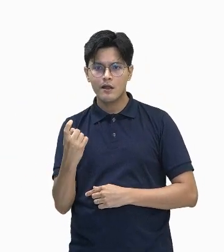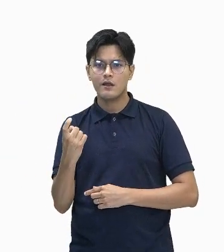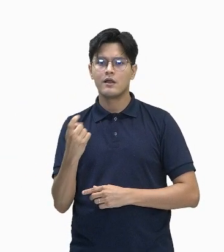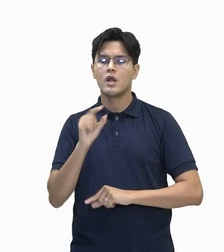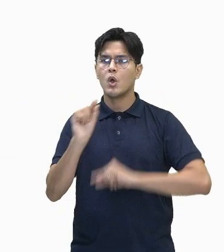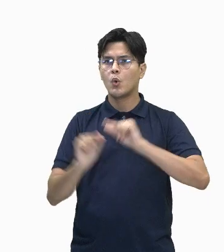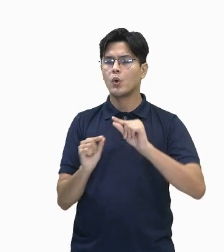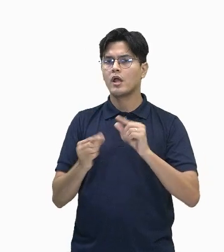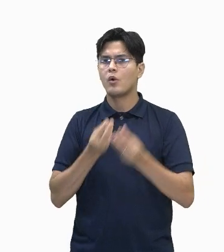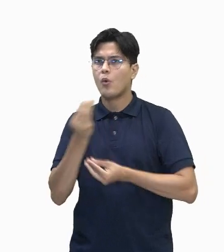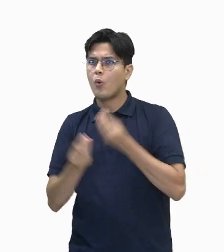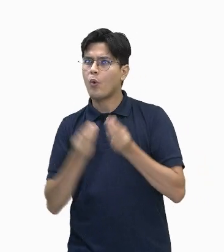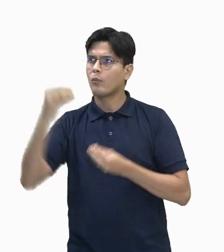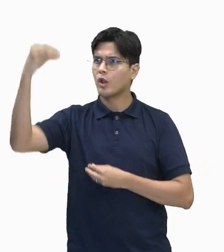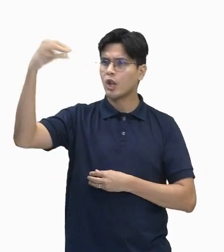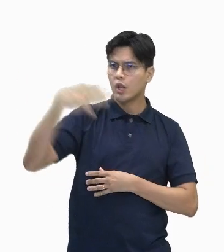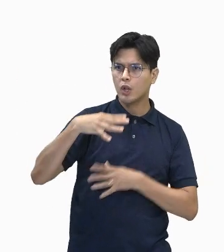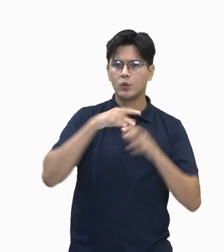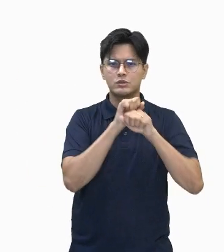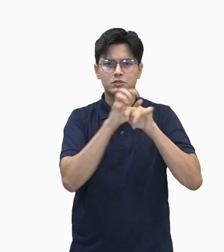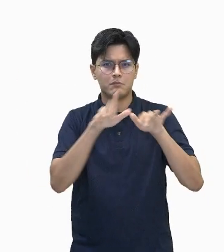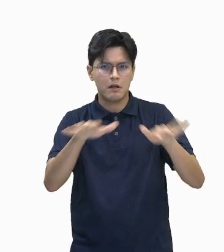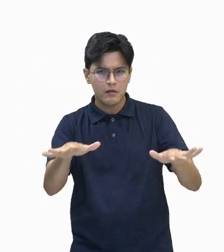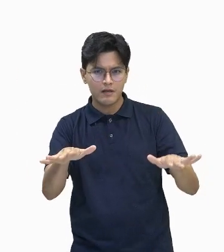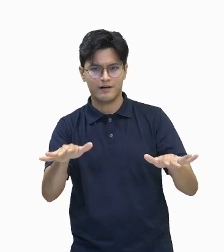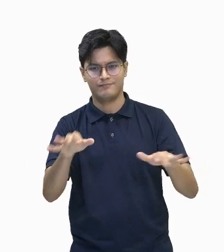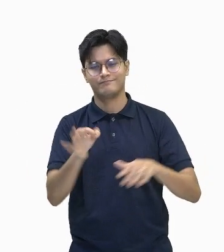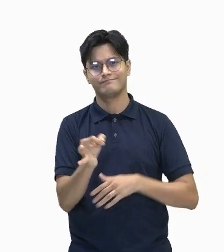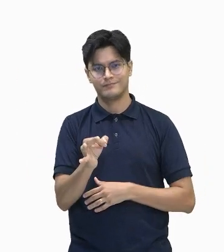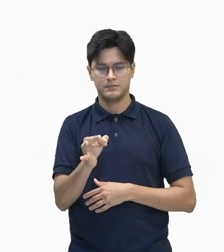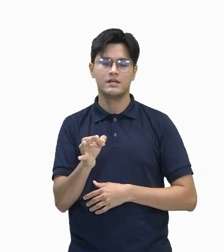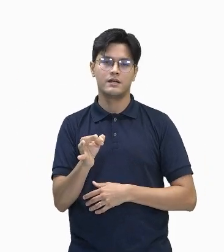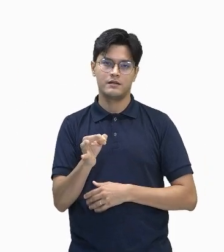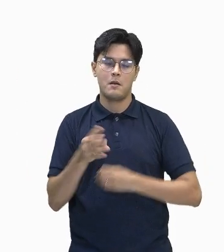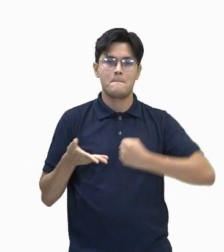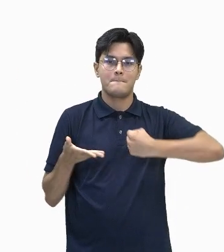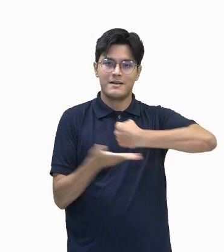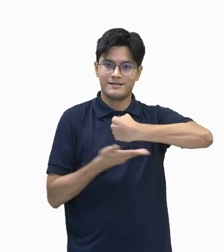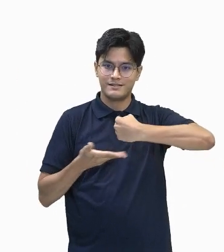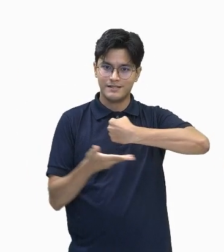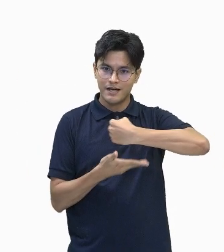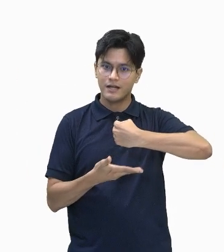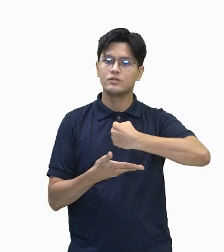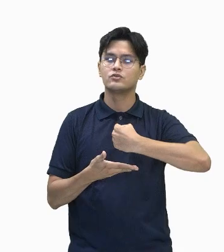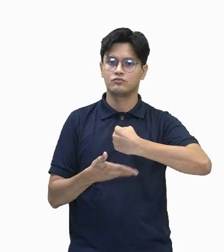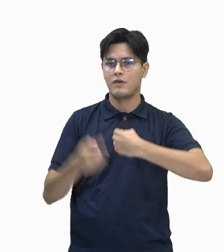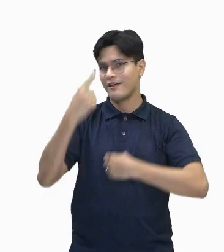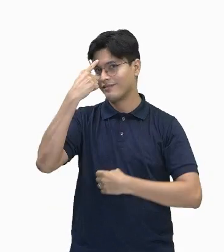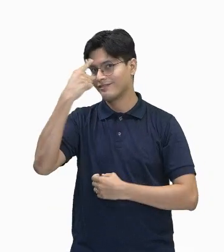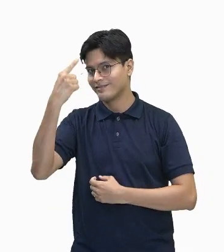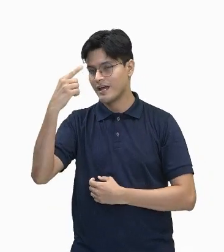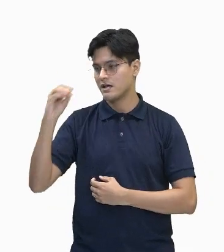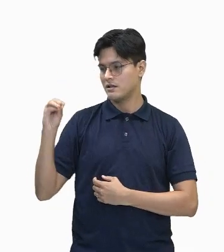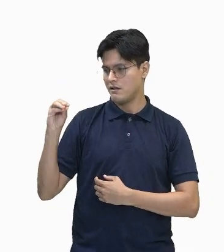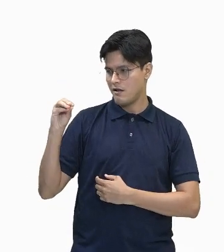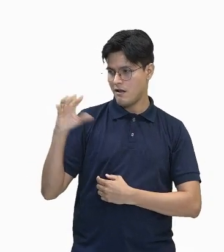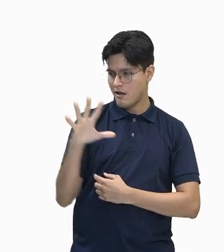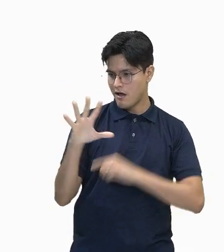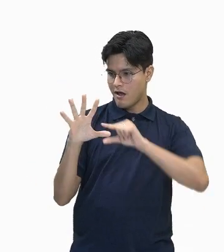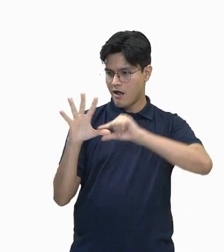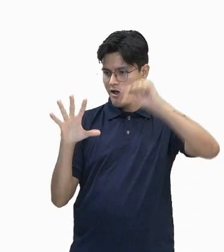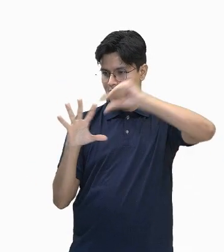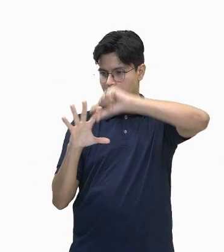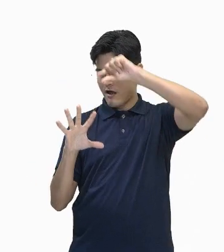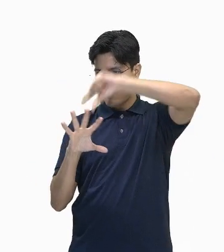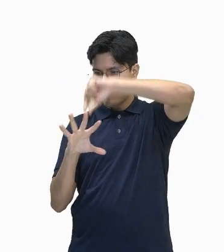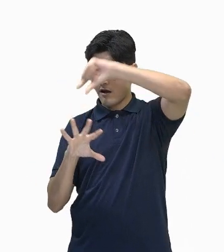seguidas pela luz. Fundamenta-se na noção de raio de luz e nas leis que regulamentam o